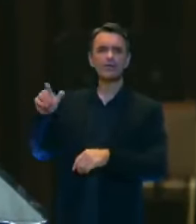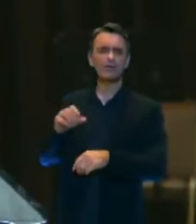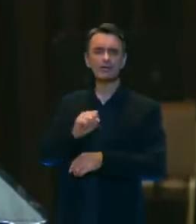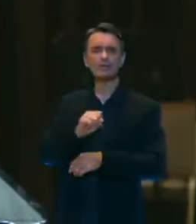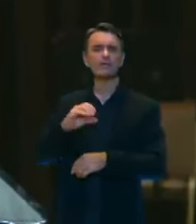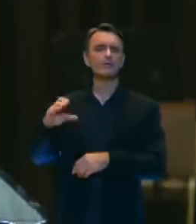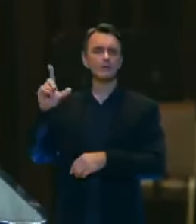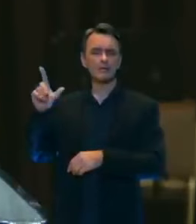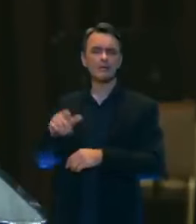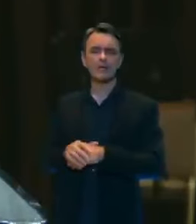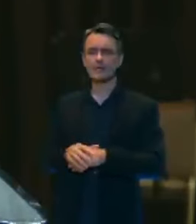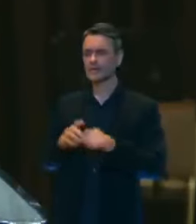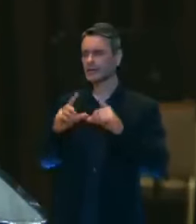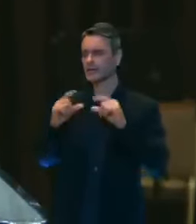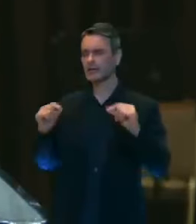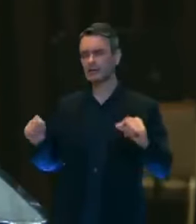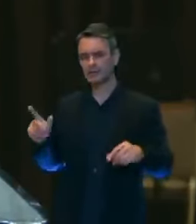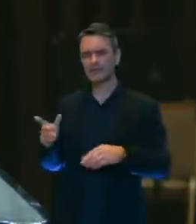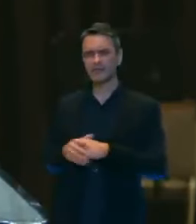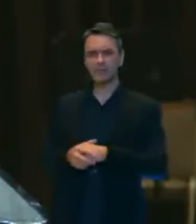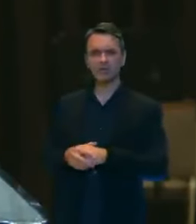de Deus de mandar